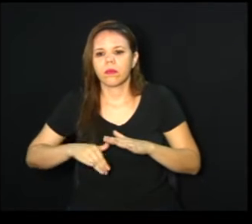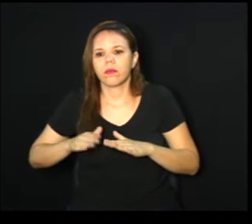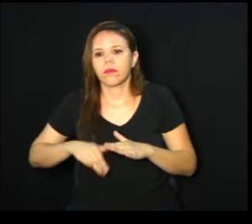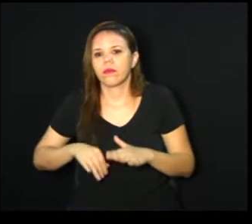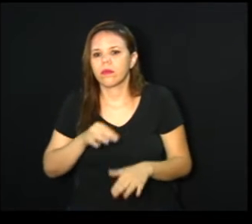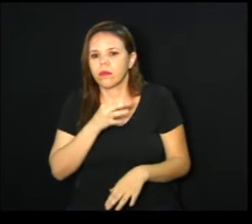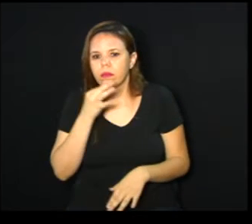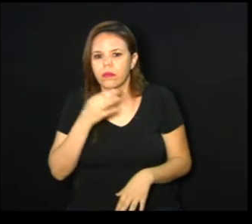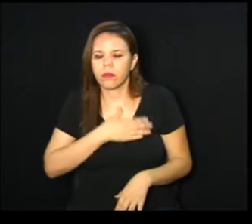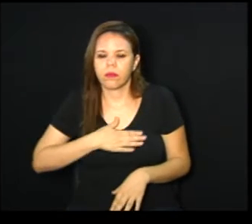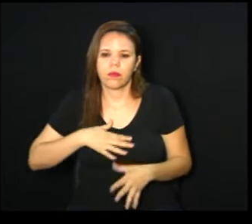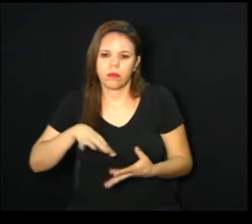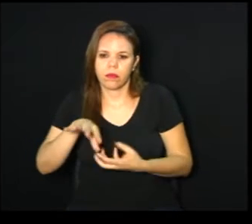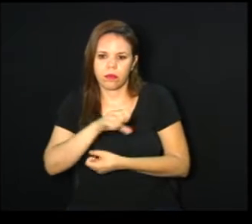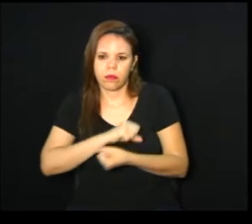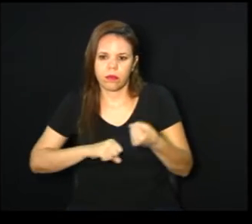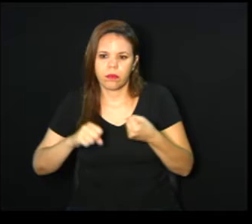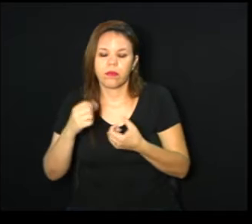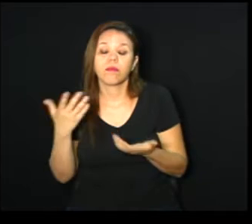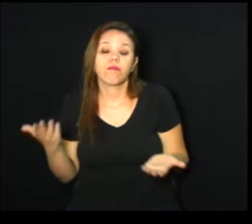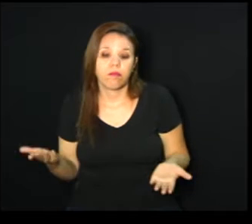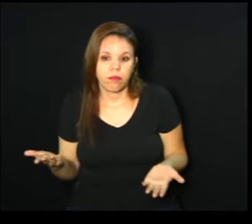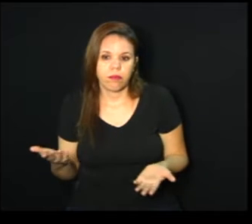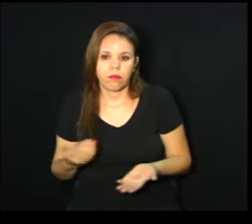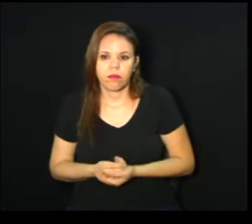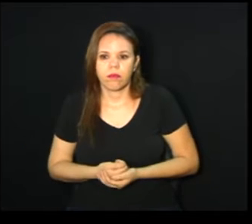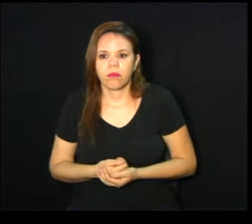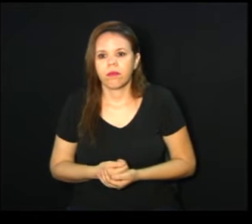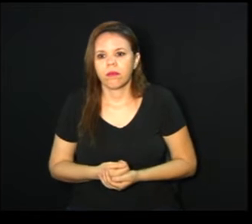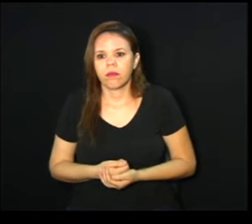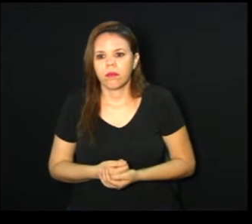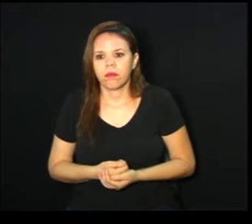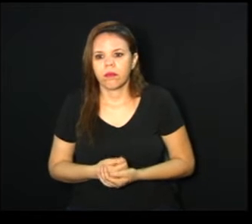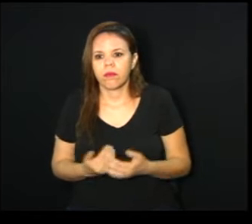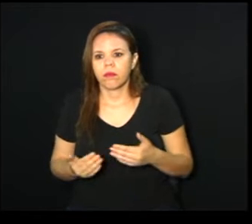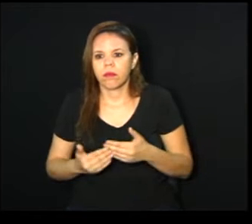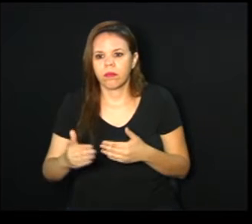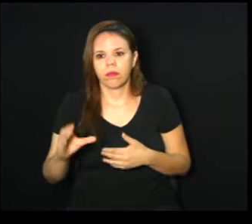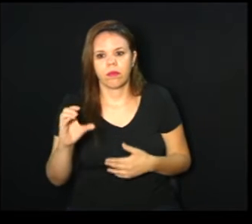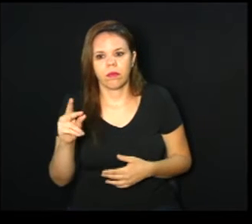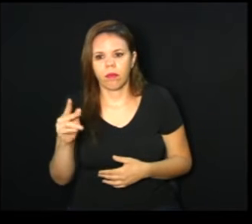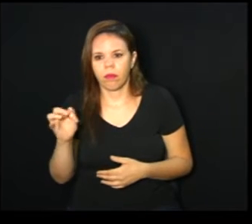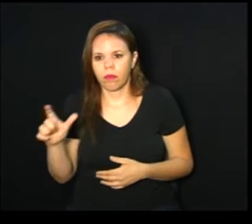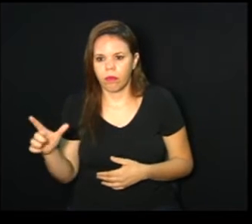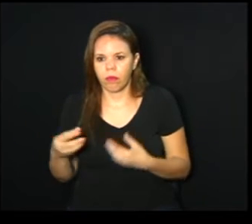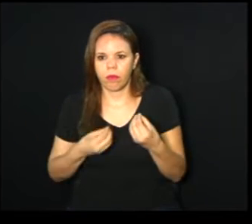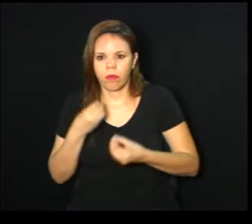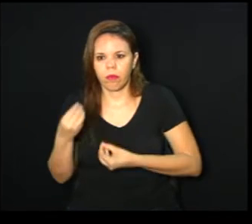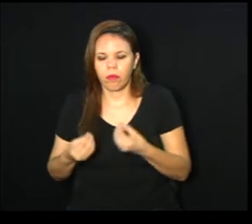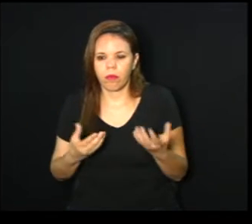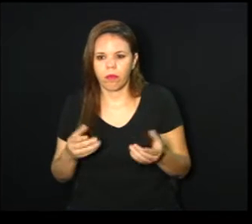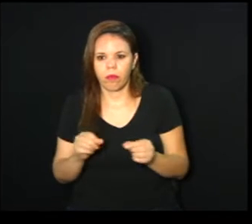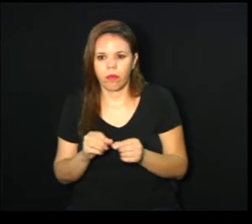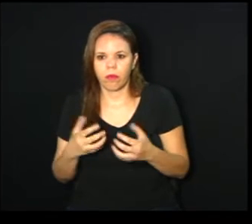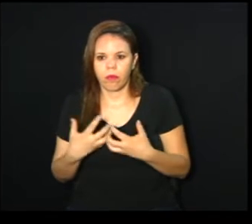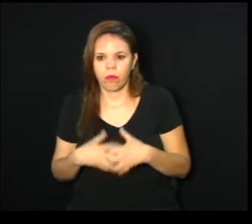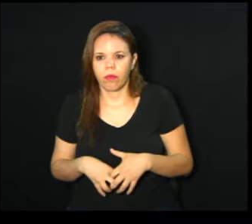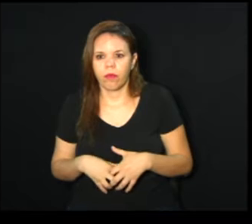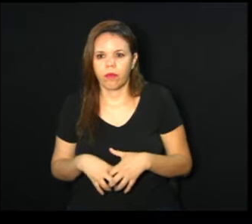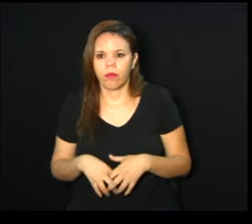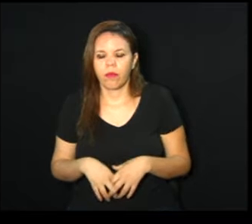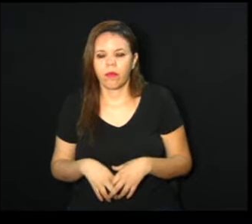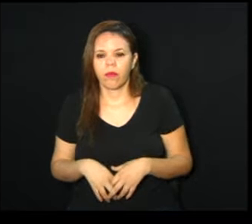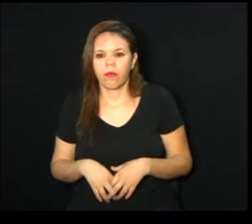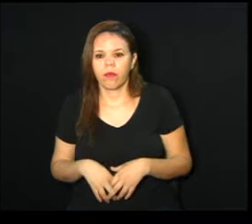né, do ponto de vista ambiental. Então, a partir disso, a CPFL falou: como será que a minha rede vai se comportar